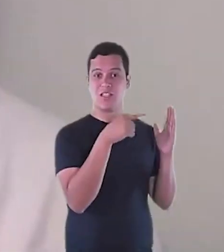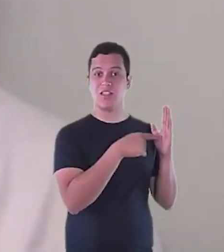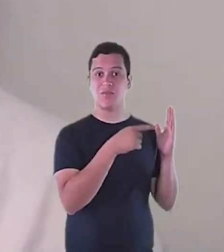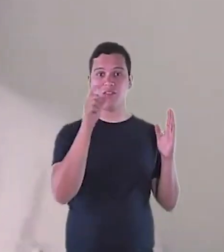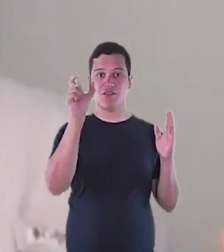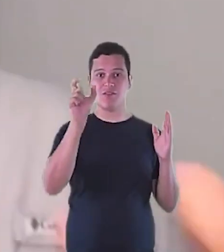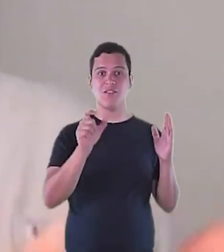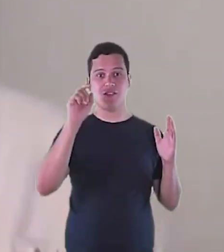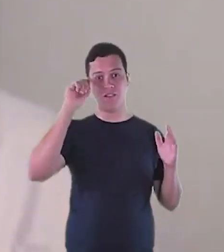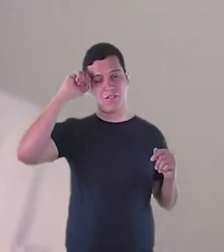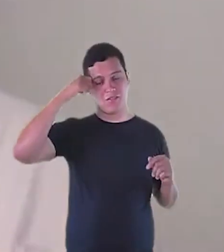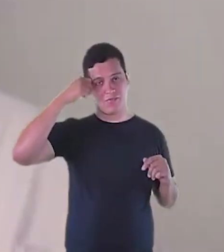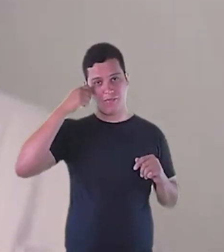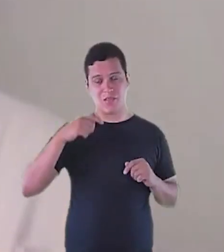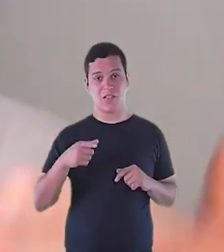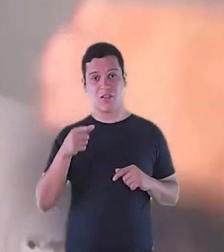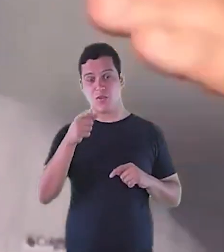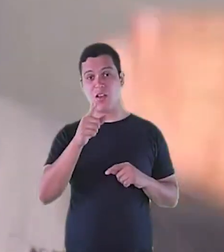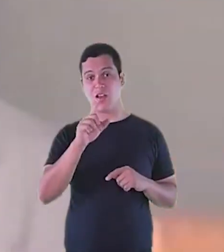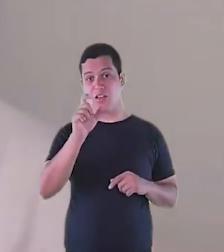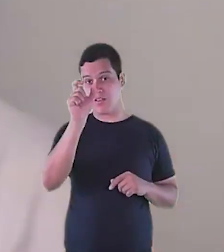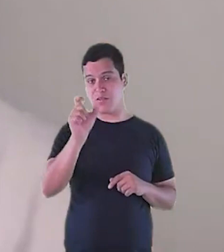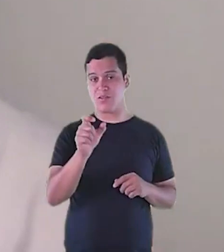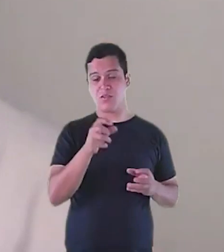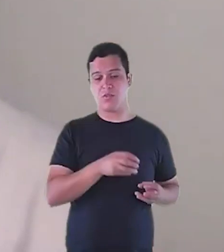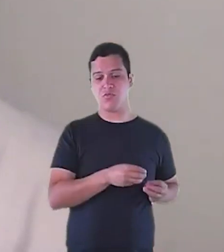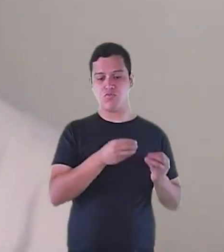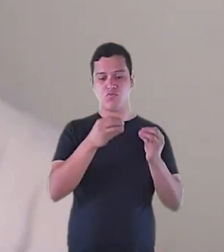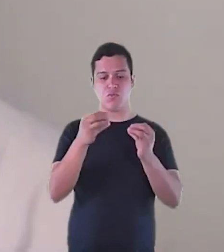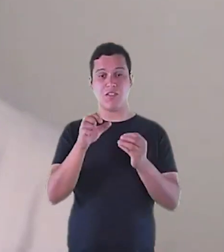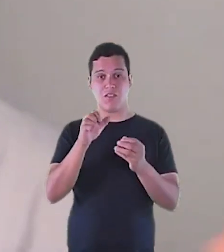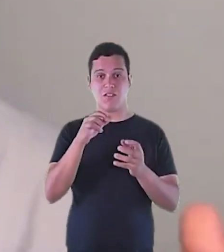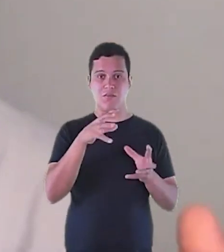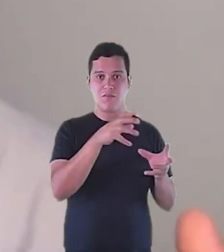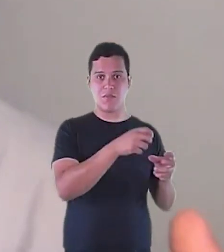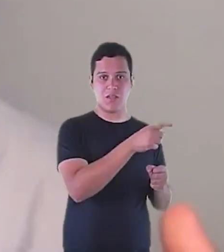ele ganhava recompensa. Tinha um regimento que